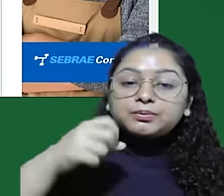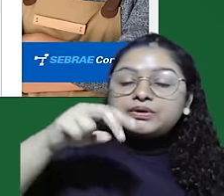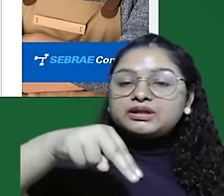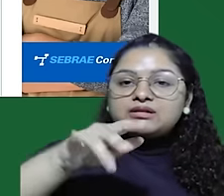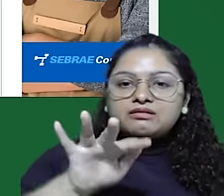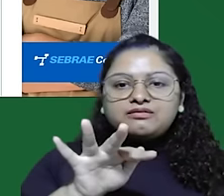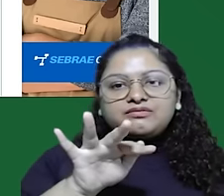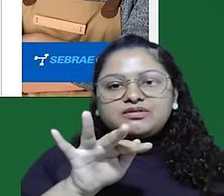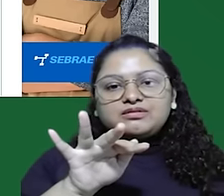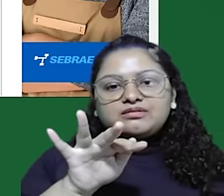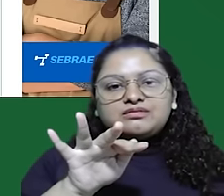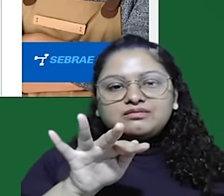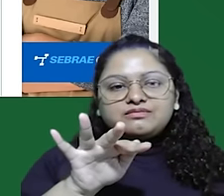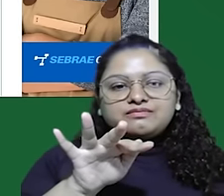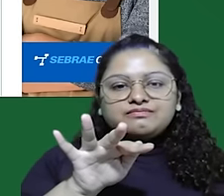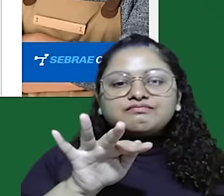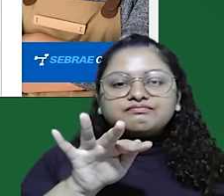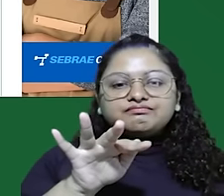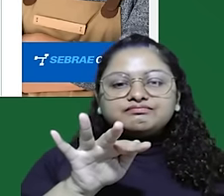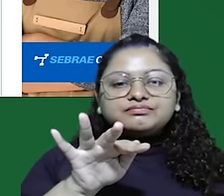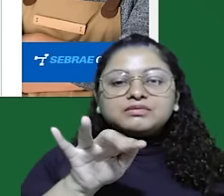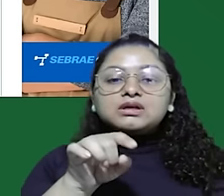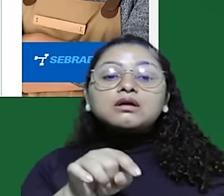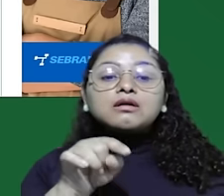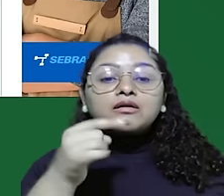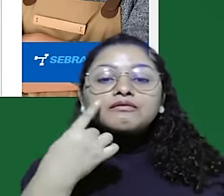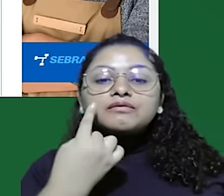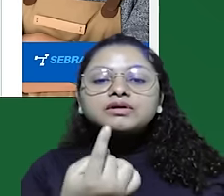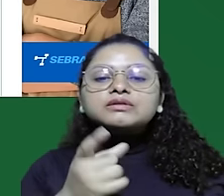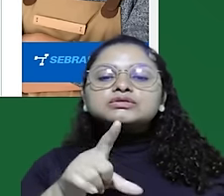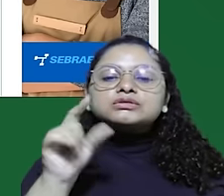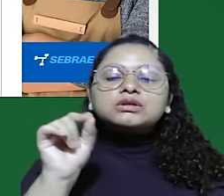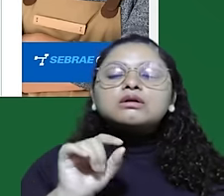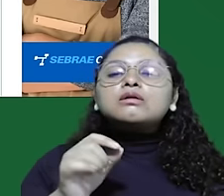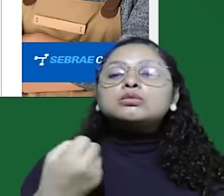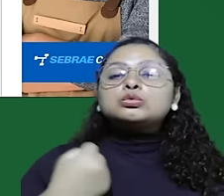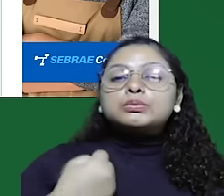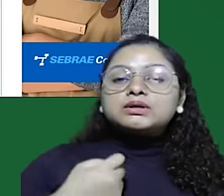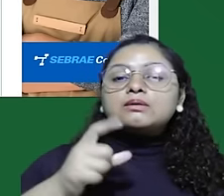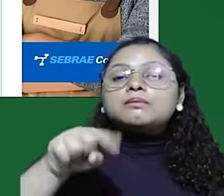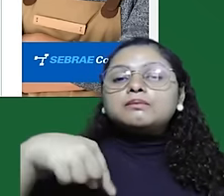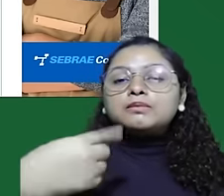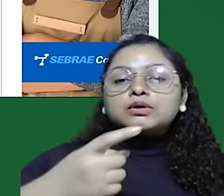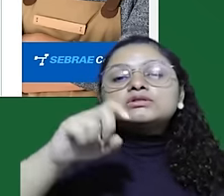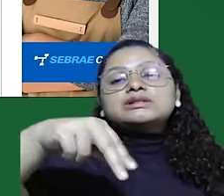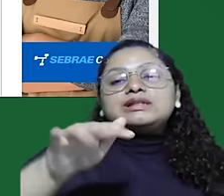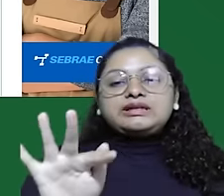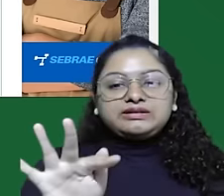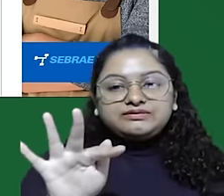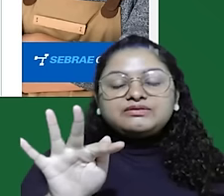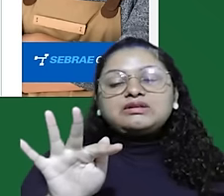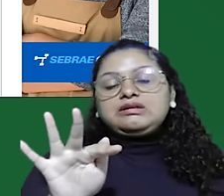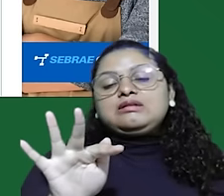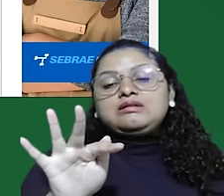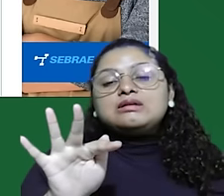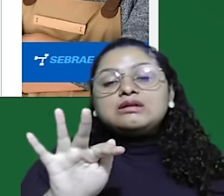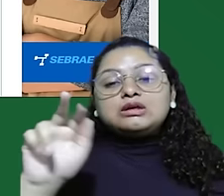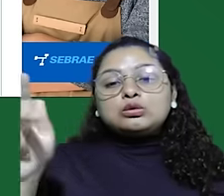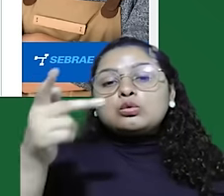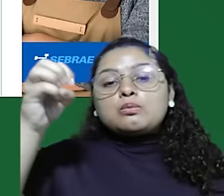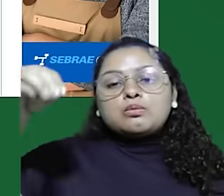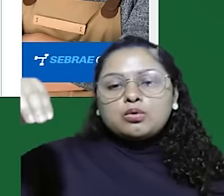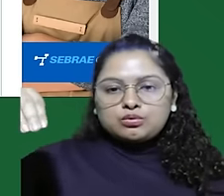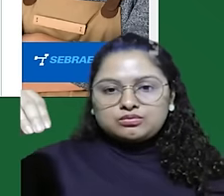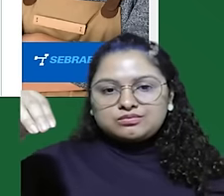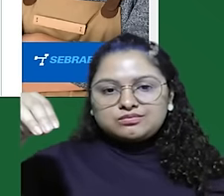indicar se você seleciona isso aqui ele traz ó número da próxima nota fiscal em homologação Ok e